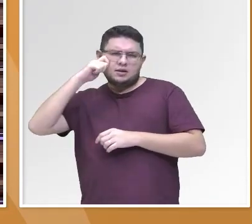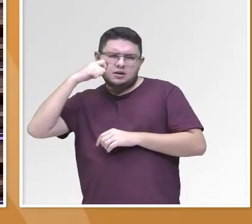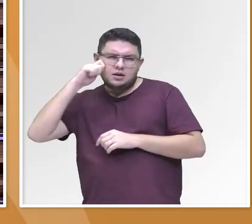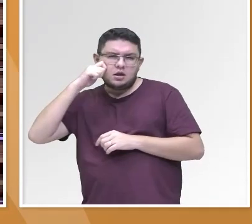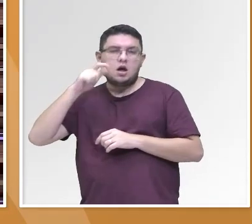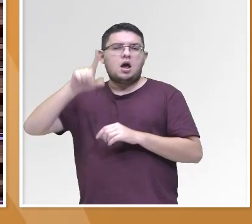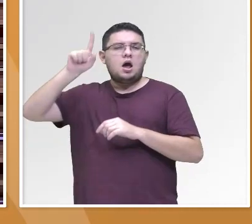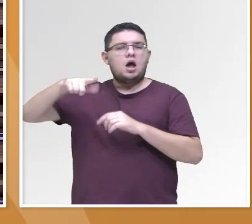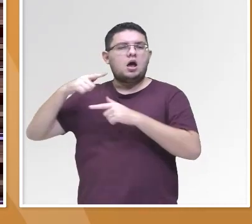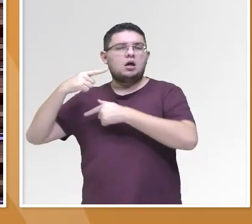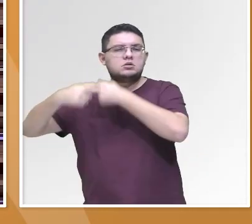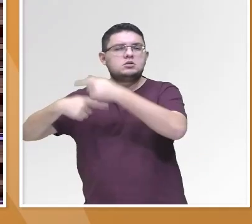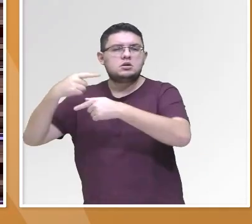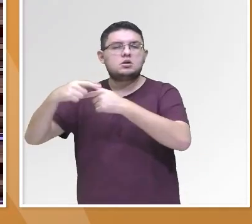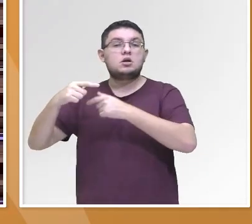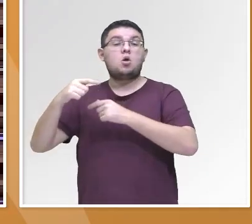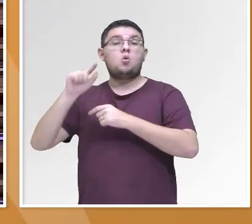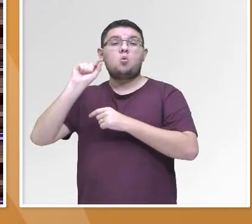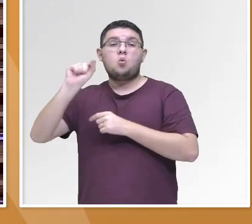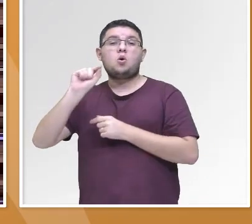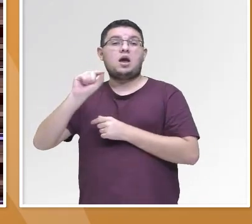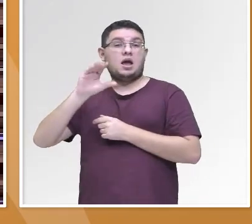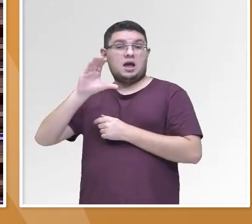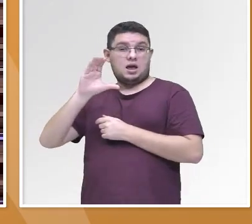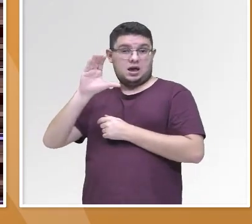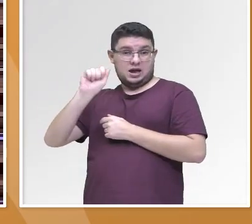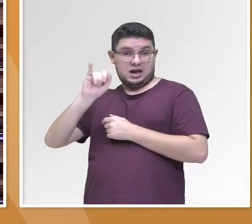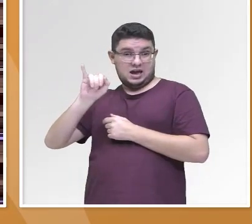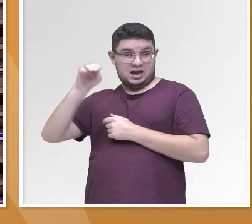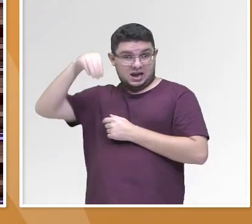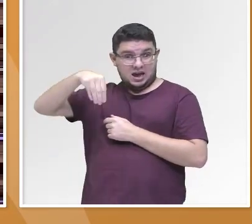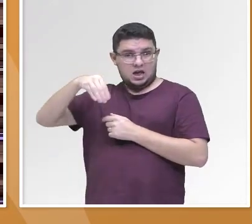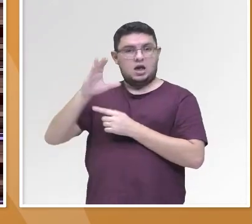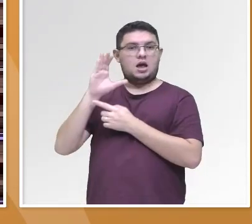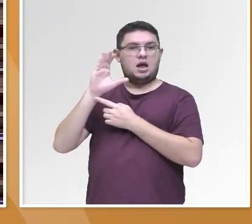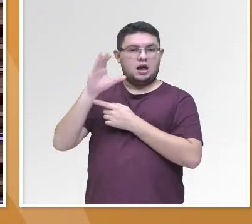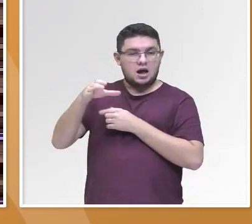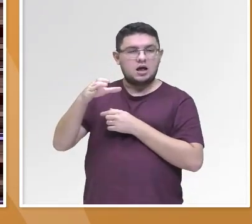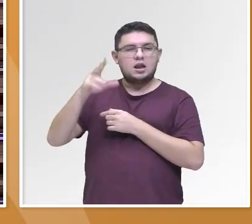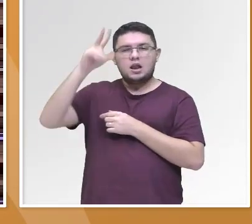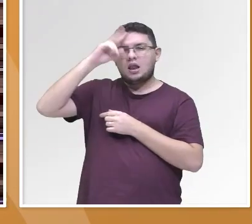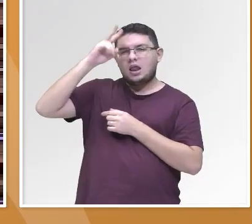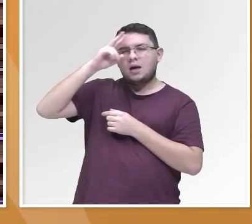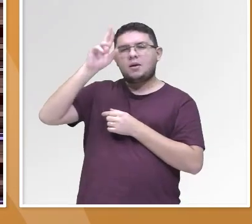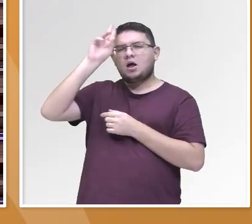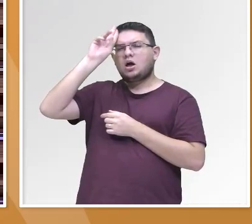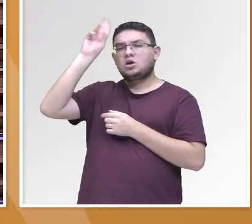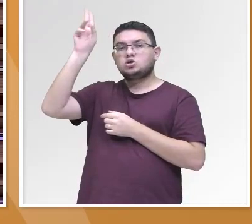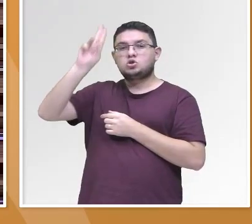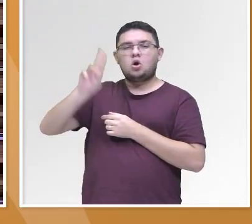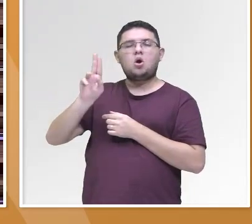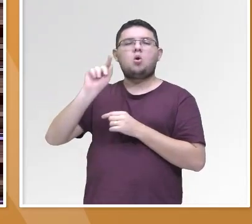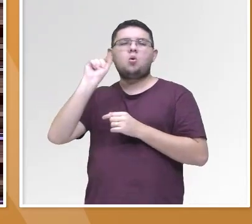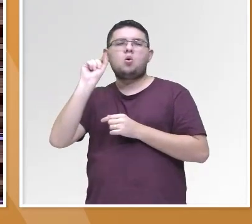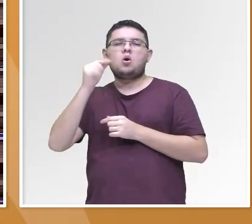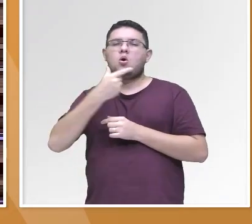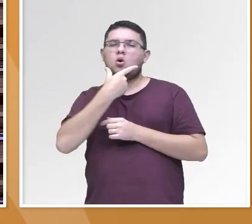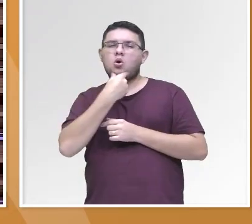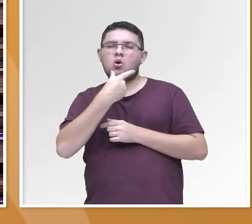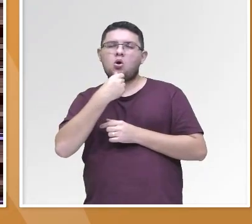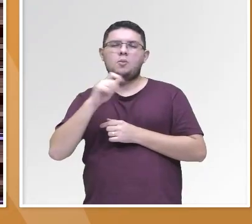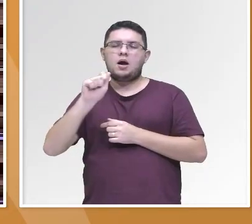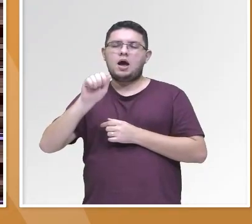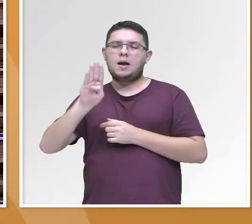filhos de Adão e Eva citados na Bíblia, que diziam que Abel matou Caim, ou perdão, que Caim matou